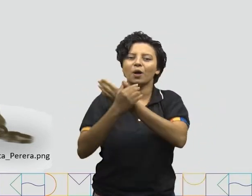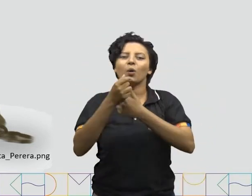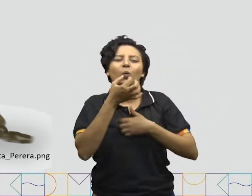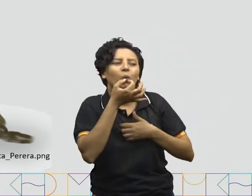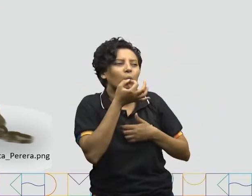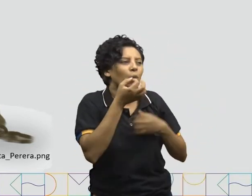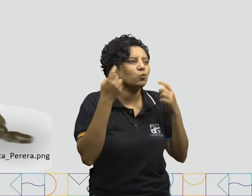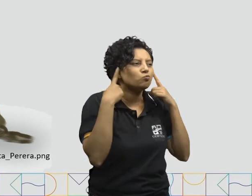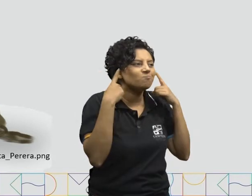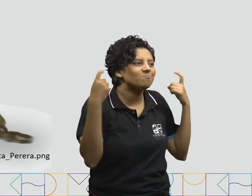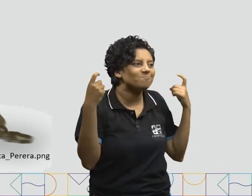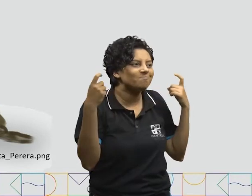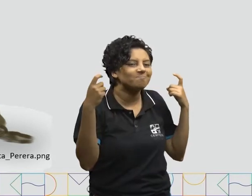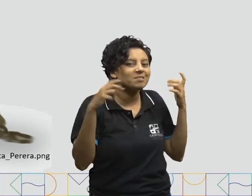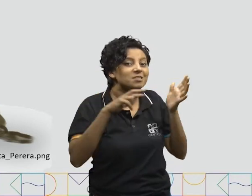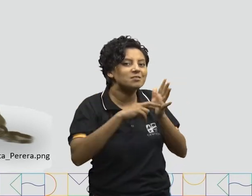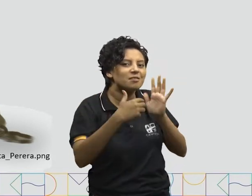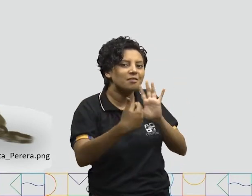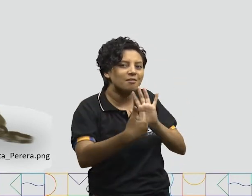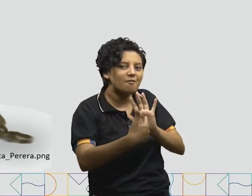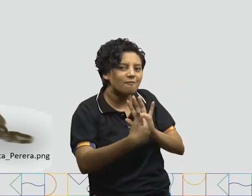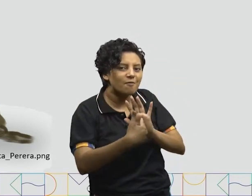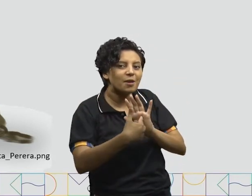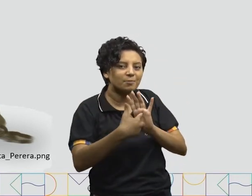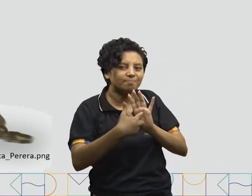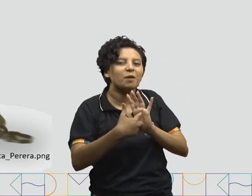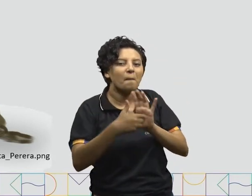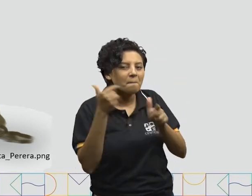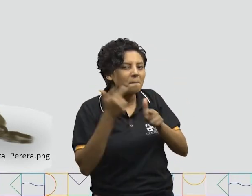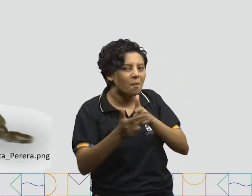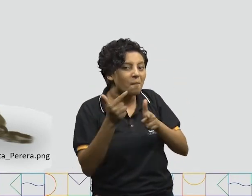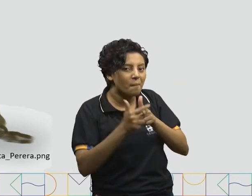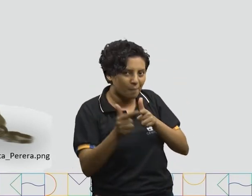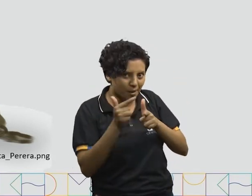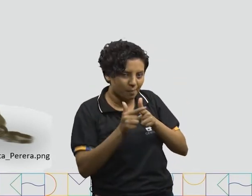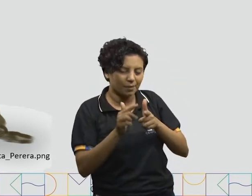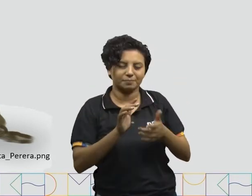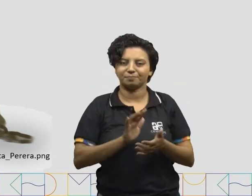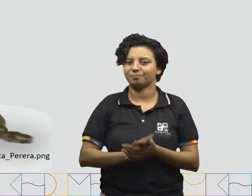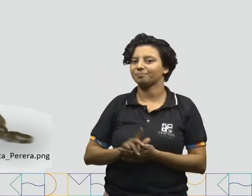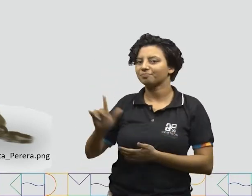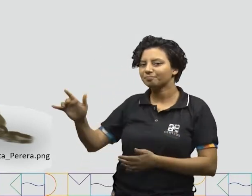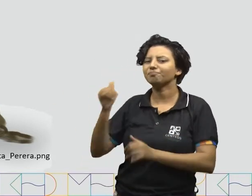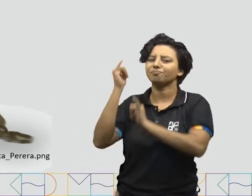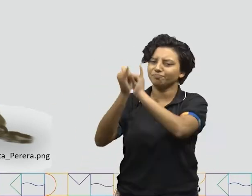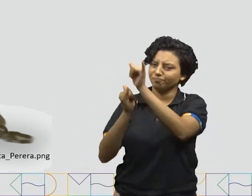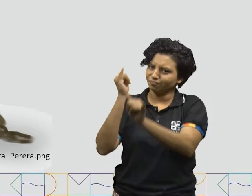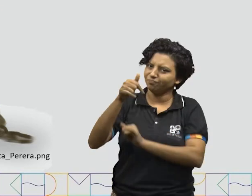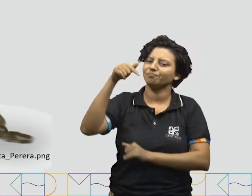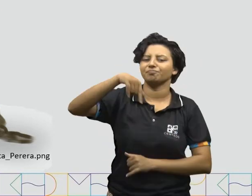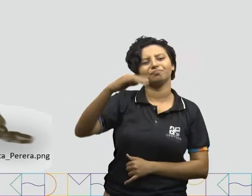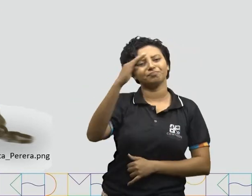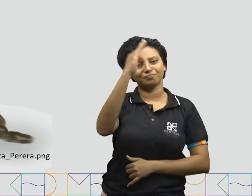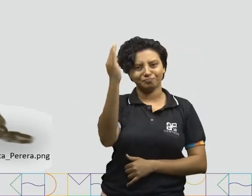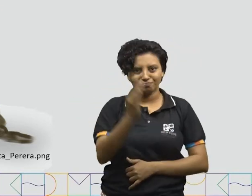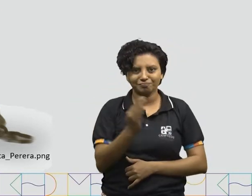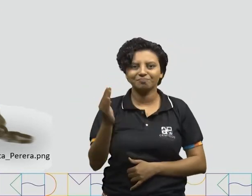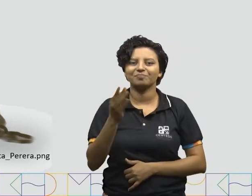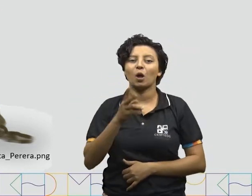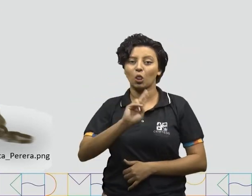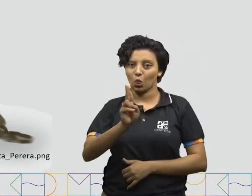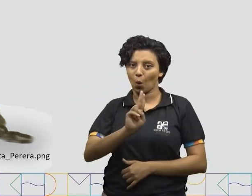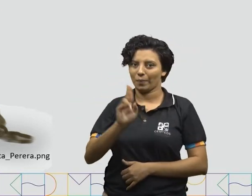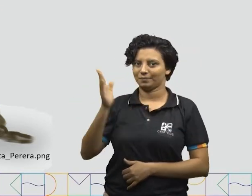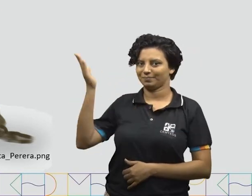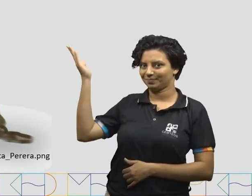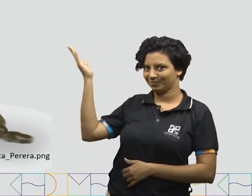um sinal de que algo ruim está para acontecer. Essa é uma lenda do folclore brasileiro, a Matinta Pereira.